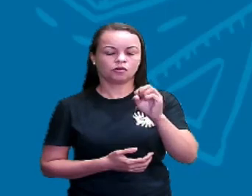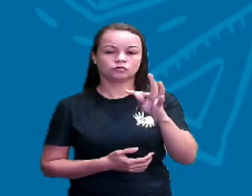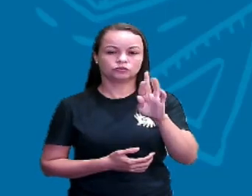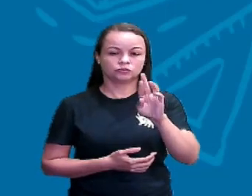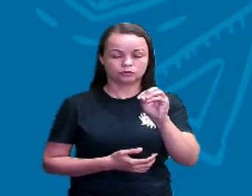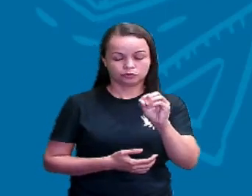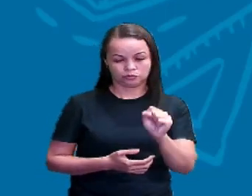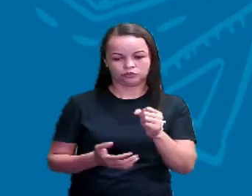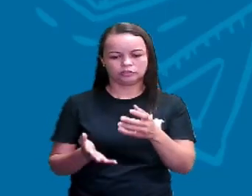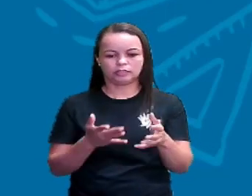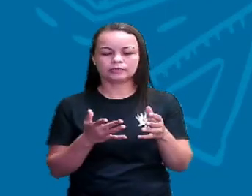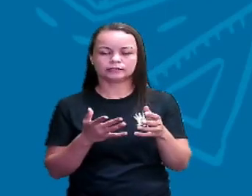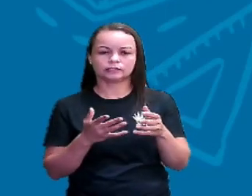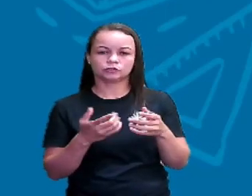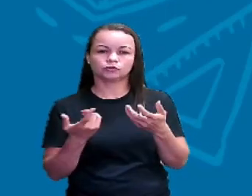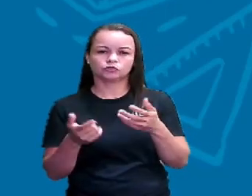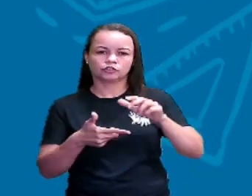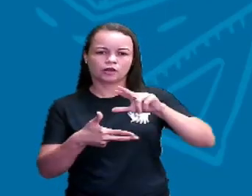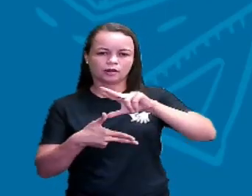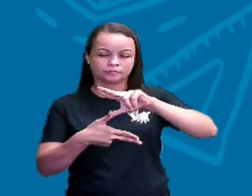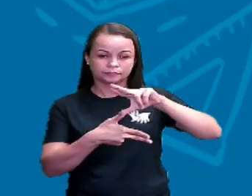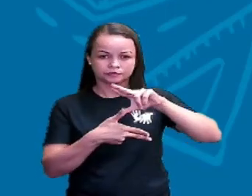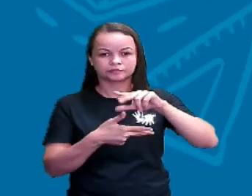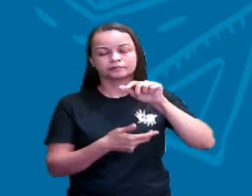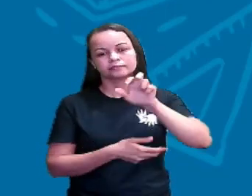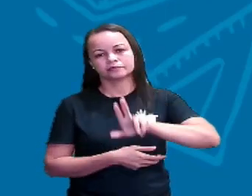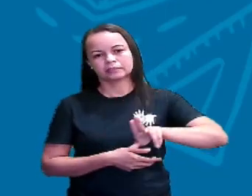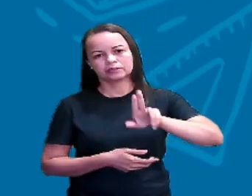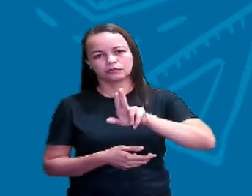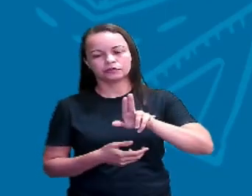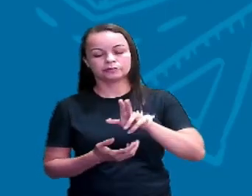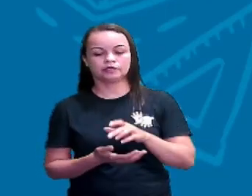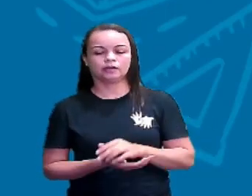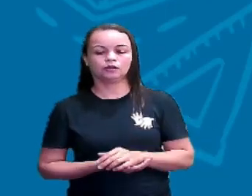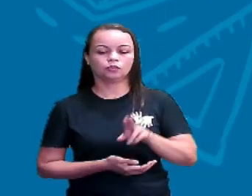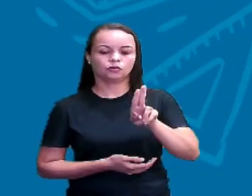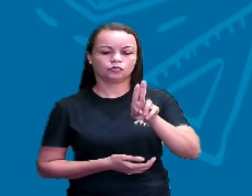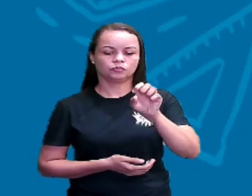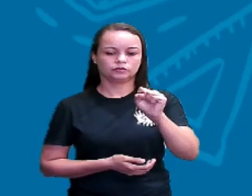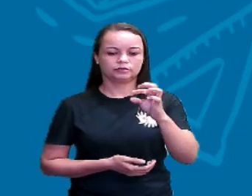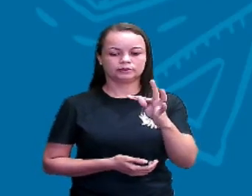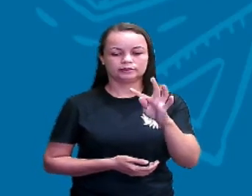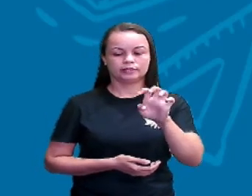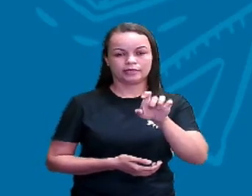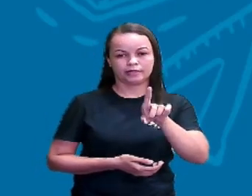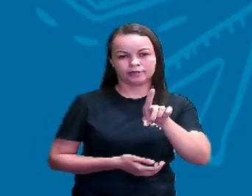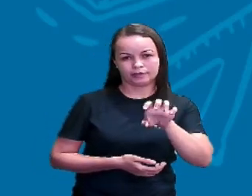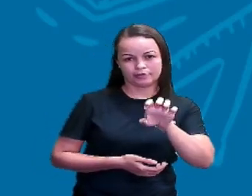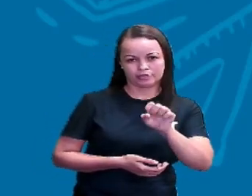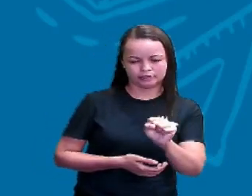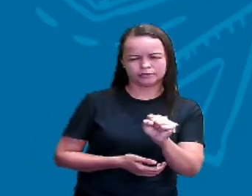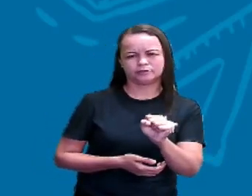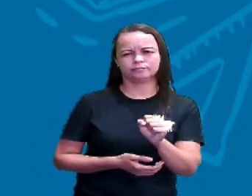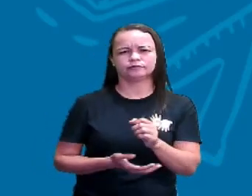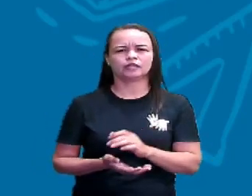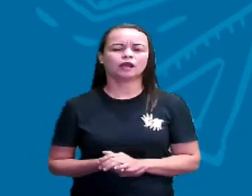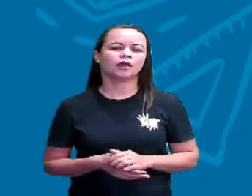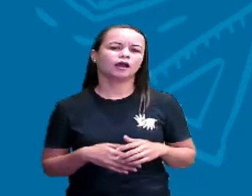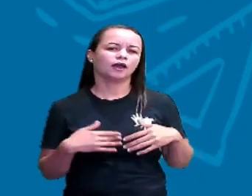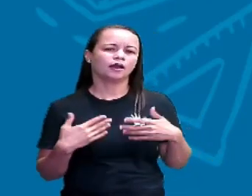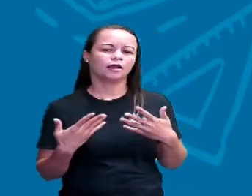nos países latino-americanos, é usar o ustedes. Ao invés de estar,